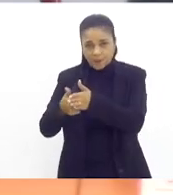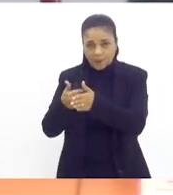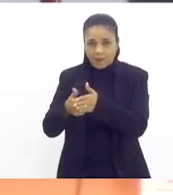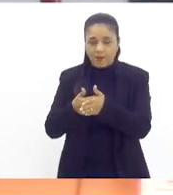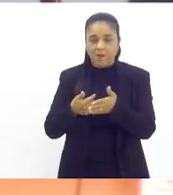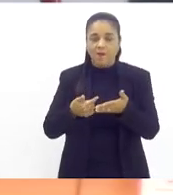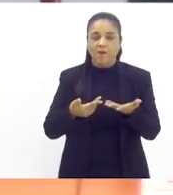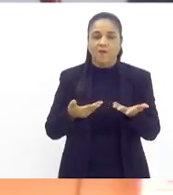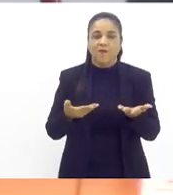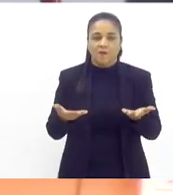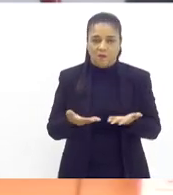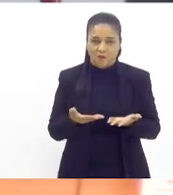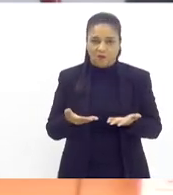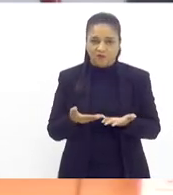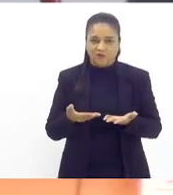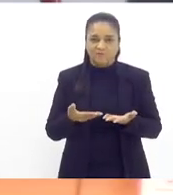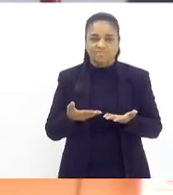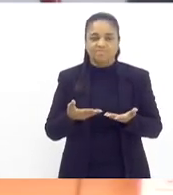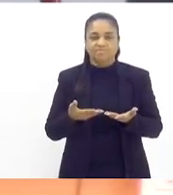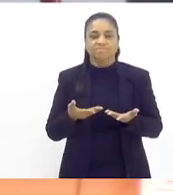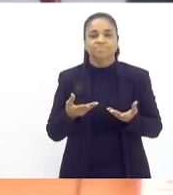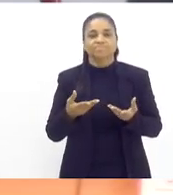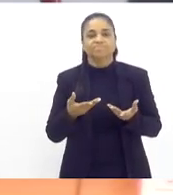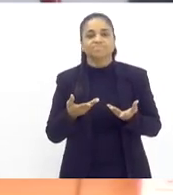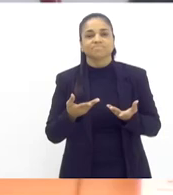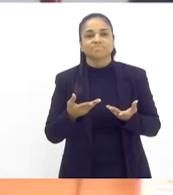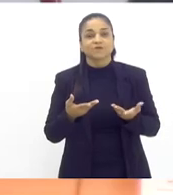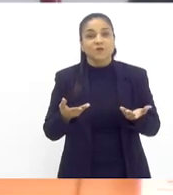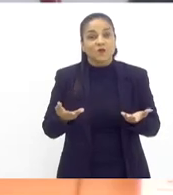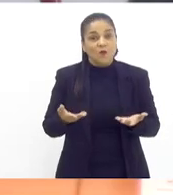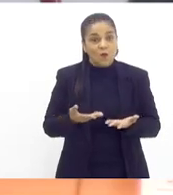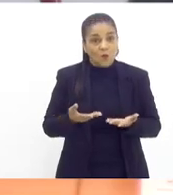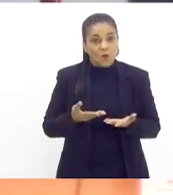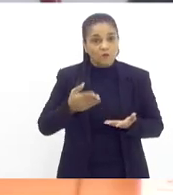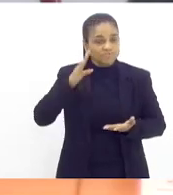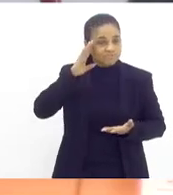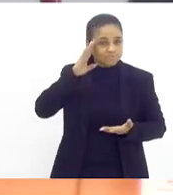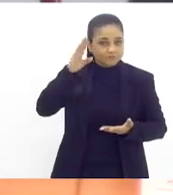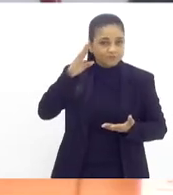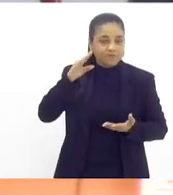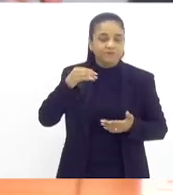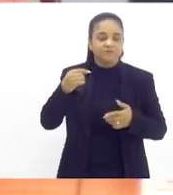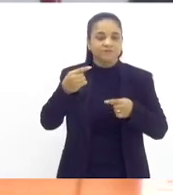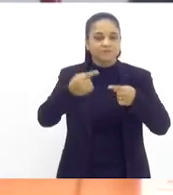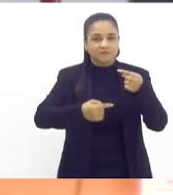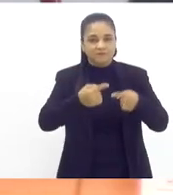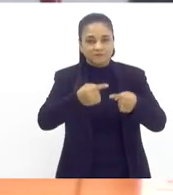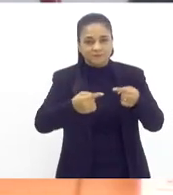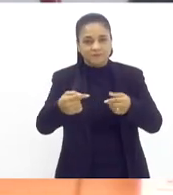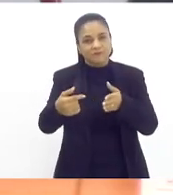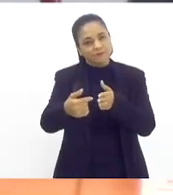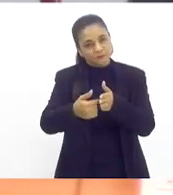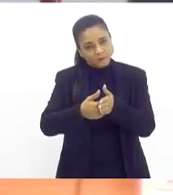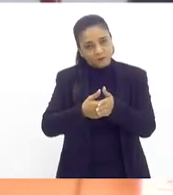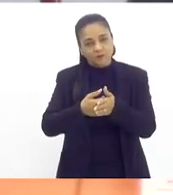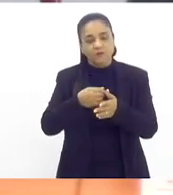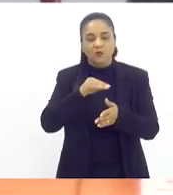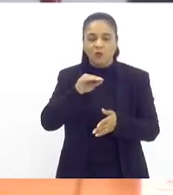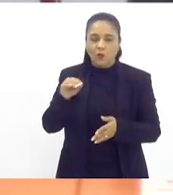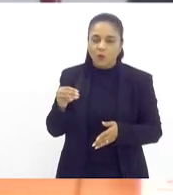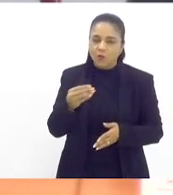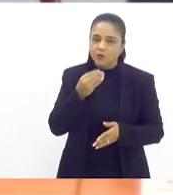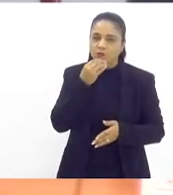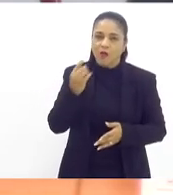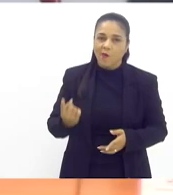aqui poder ser o mais sintético para que possa hoje prevalecer o debate com perguntas e que ter essa oportunidade única